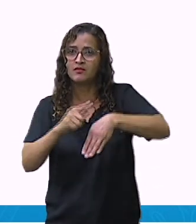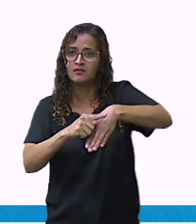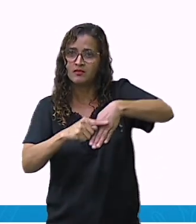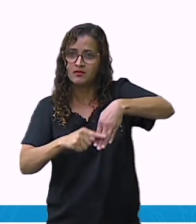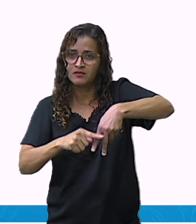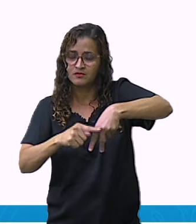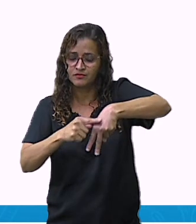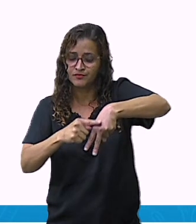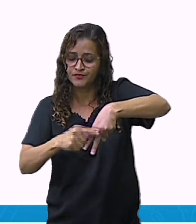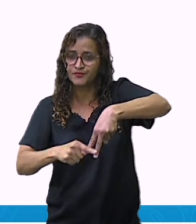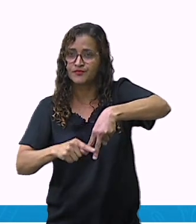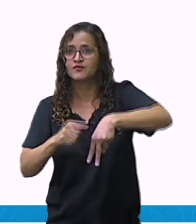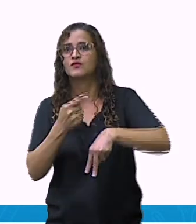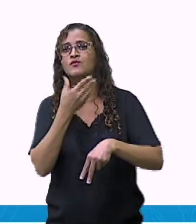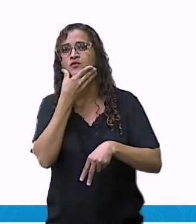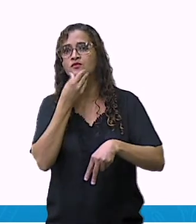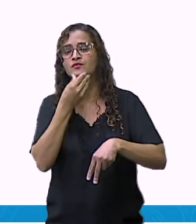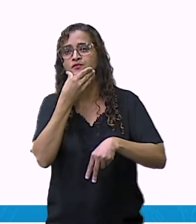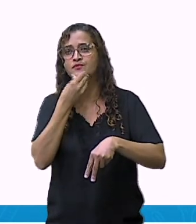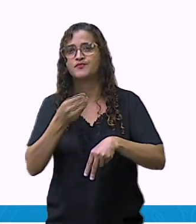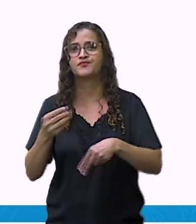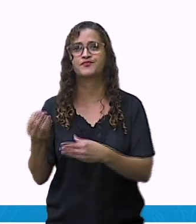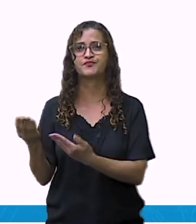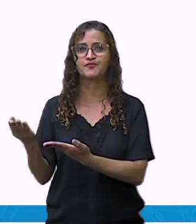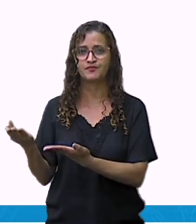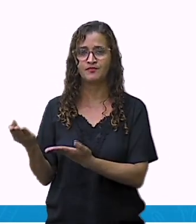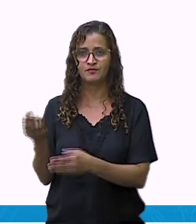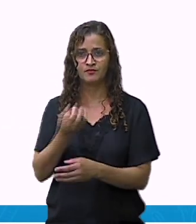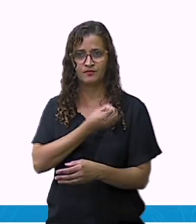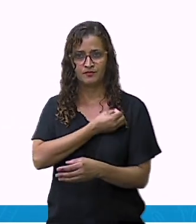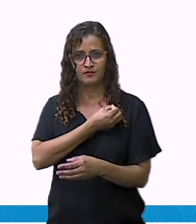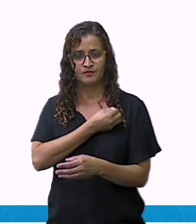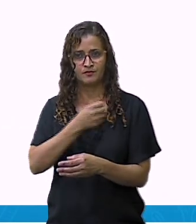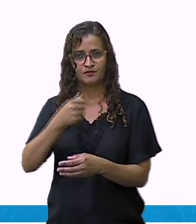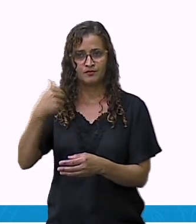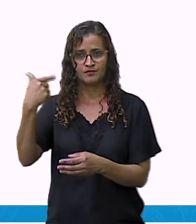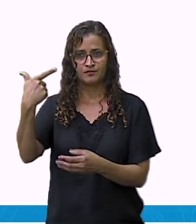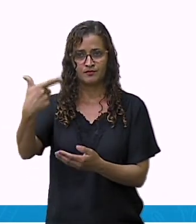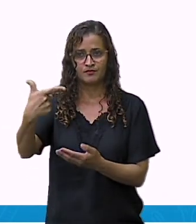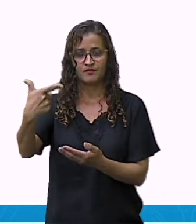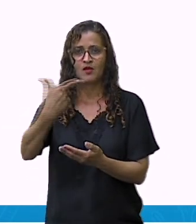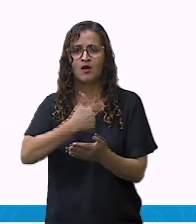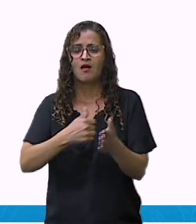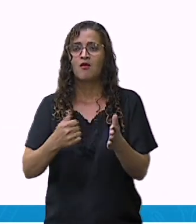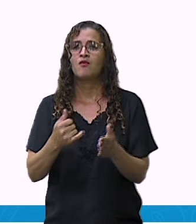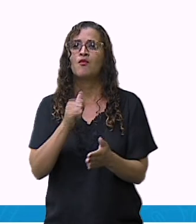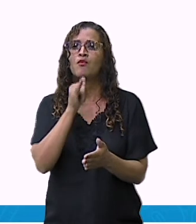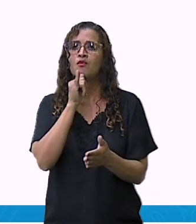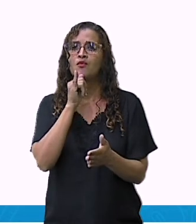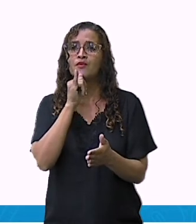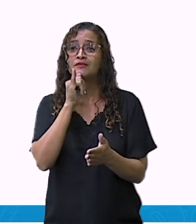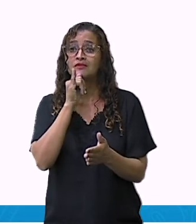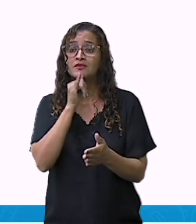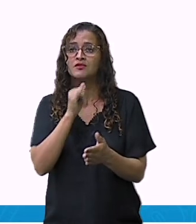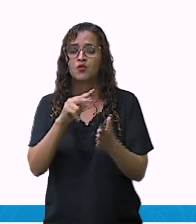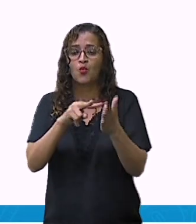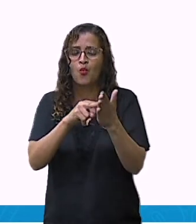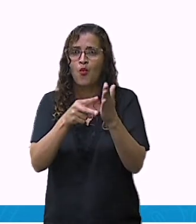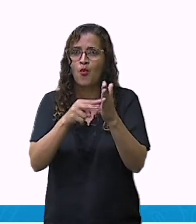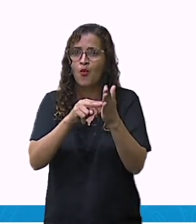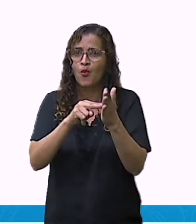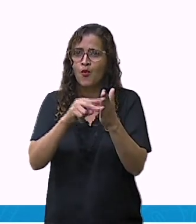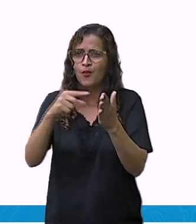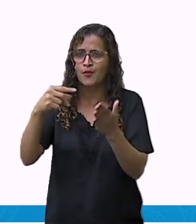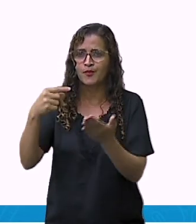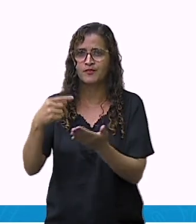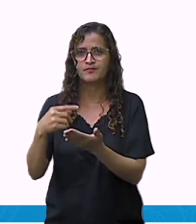sílabas, peão. Número 2. No exemplo do significado 2,